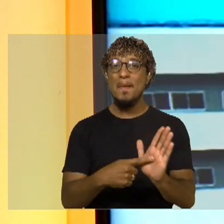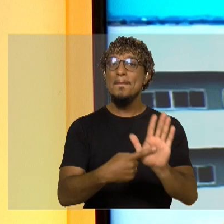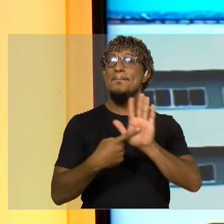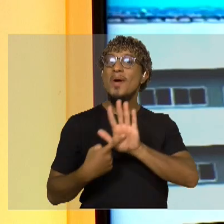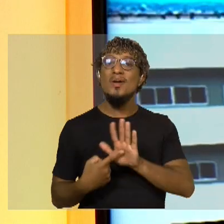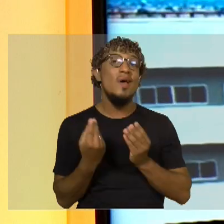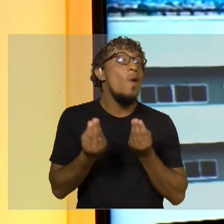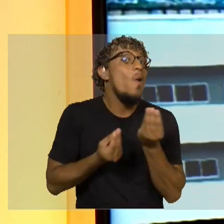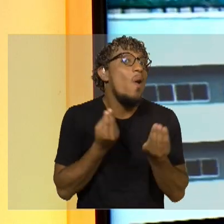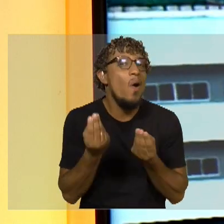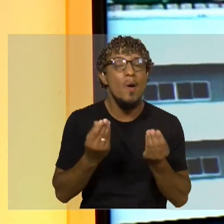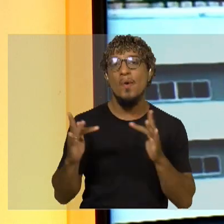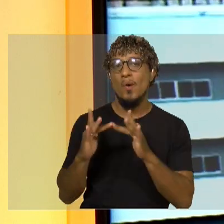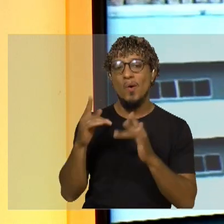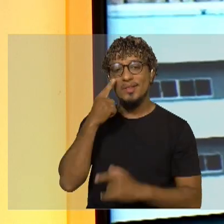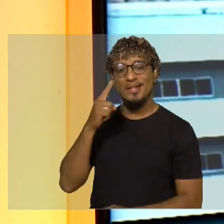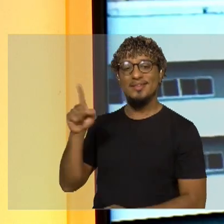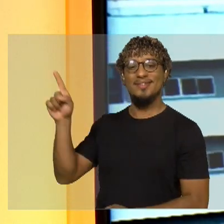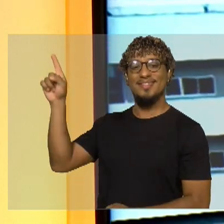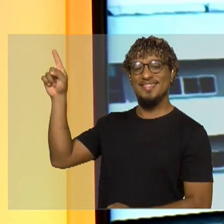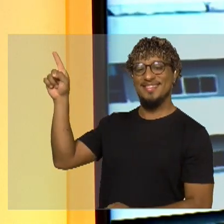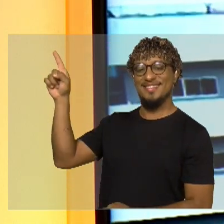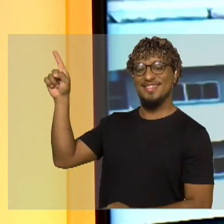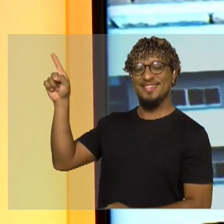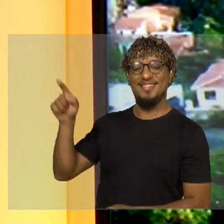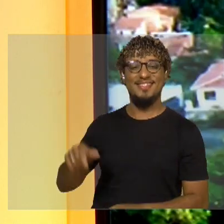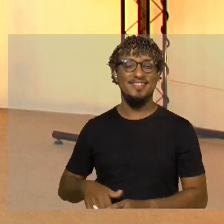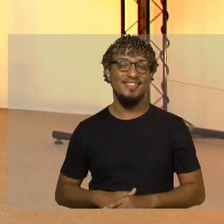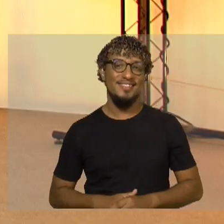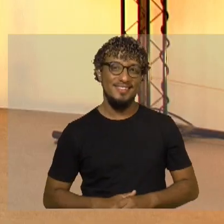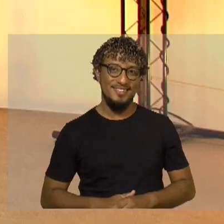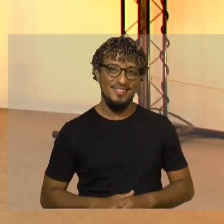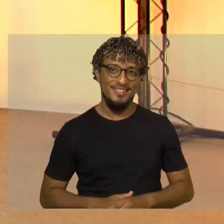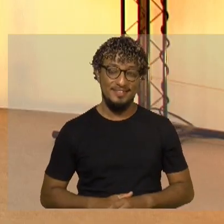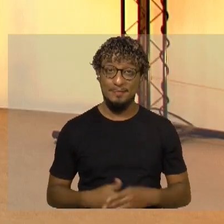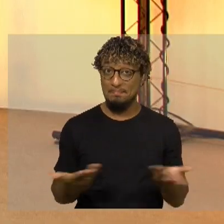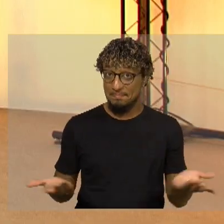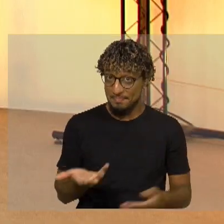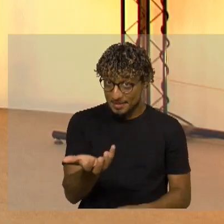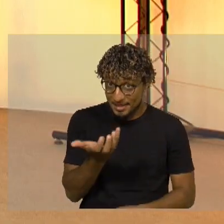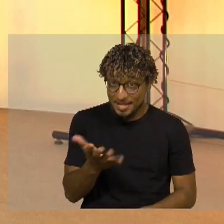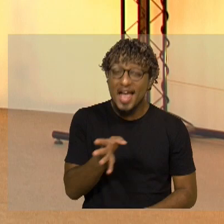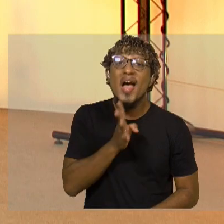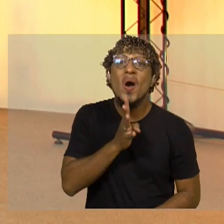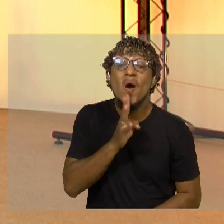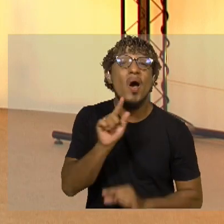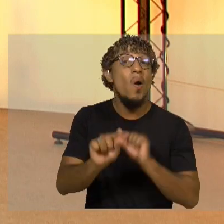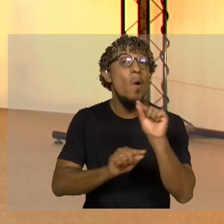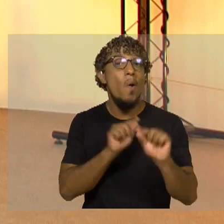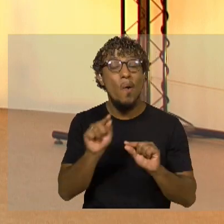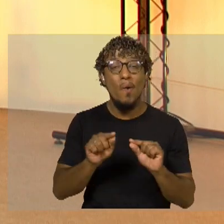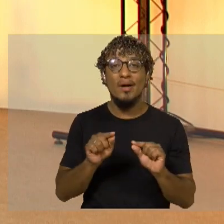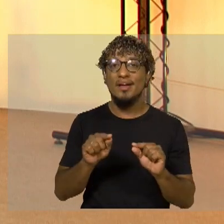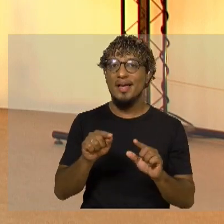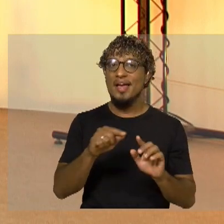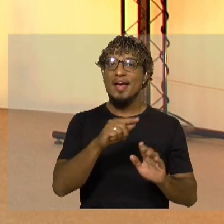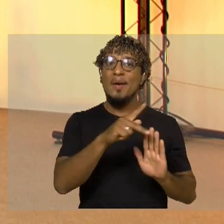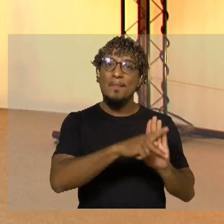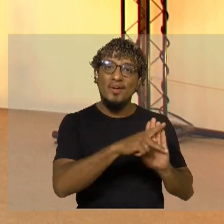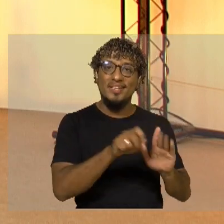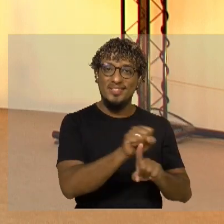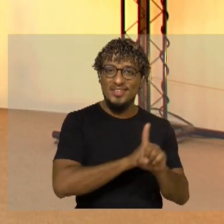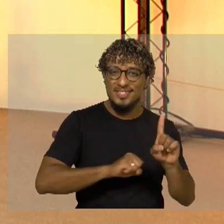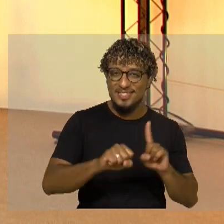sua volta. Os contatos aparecem aqui na sua telinha. E está na hora de conhecer mais uma iniciativa social com o quadro